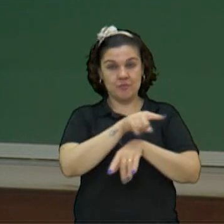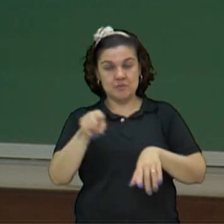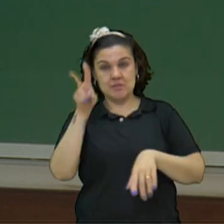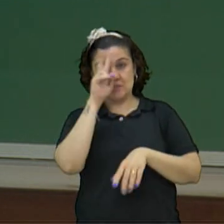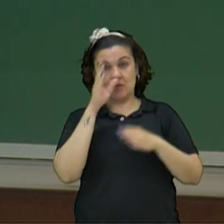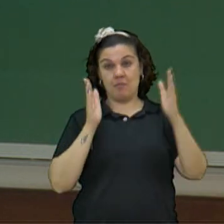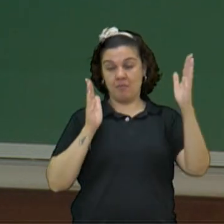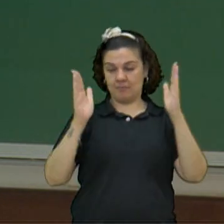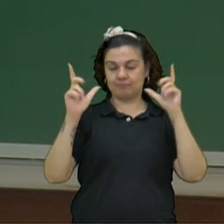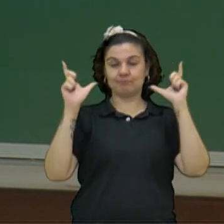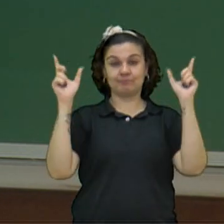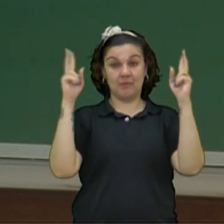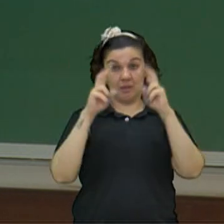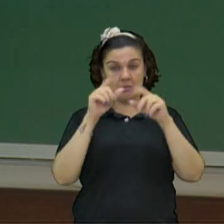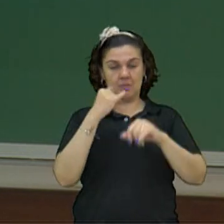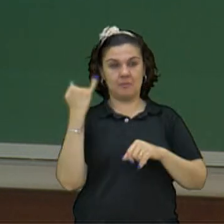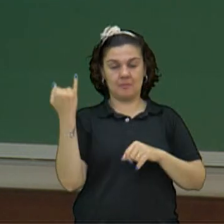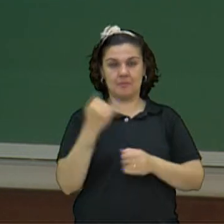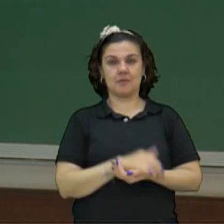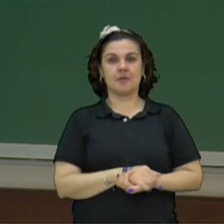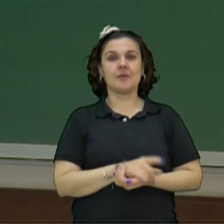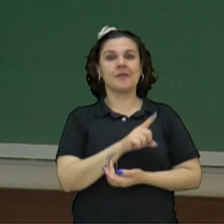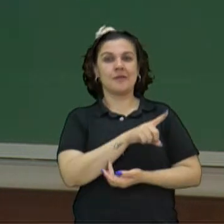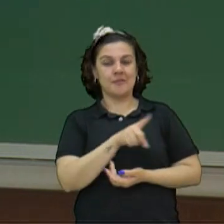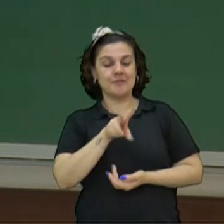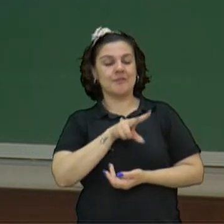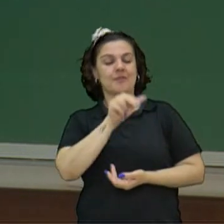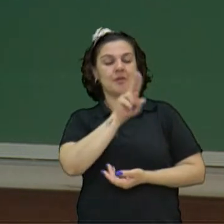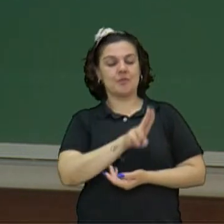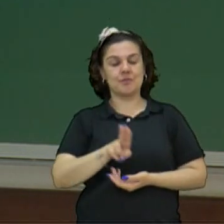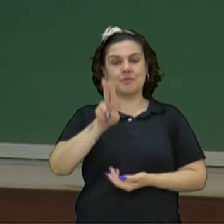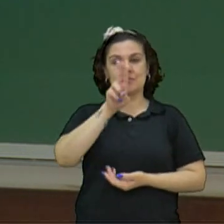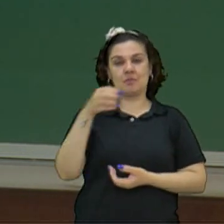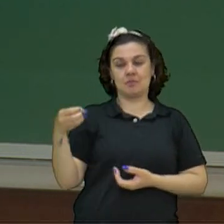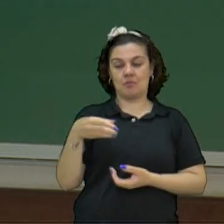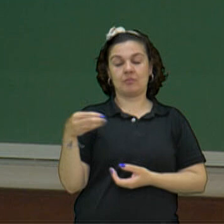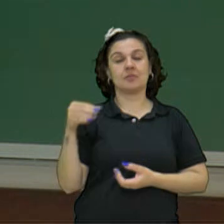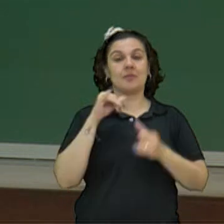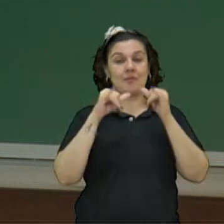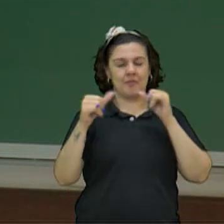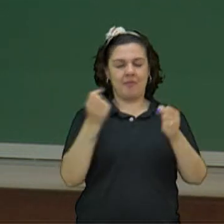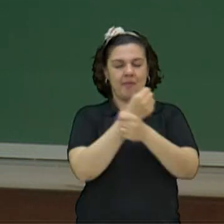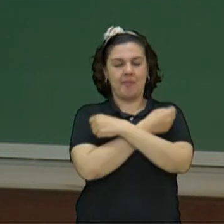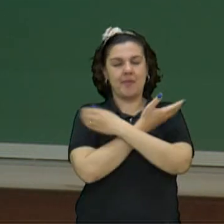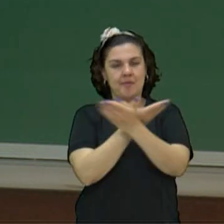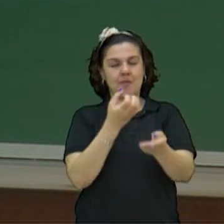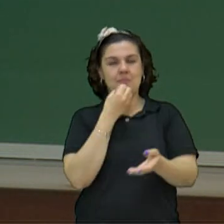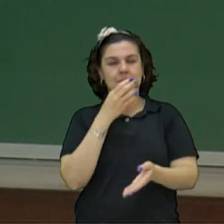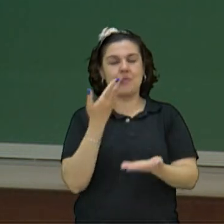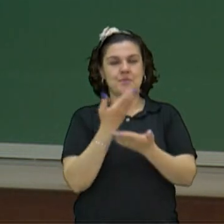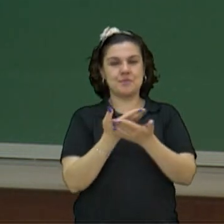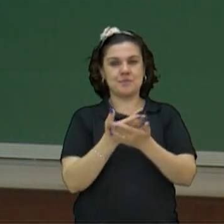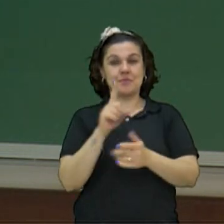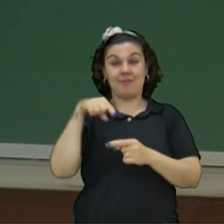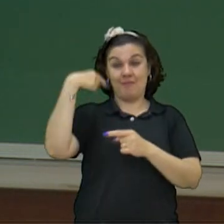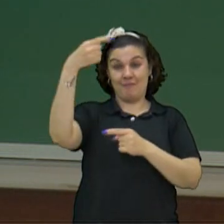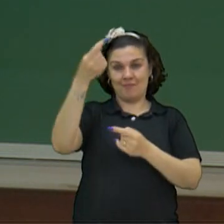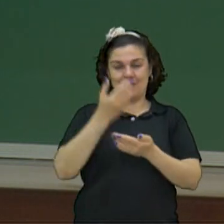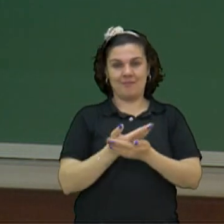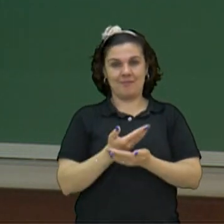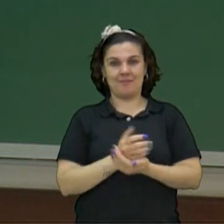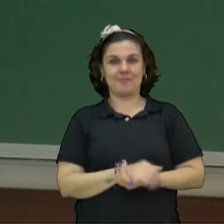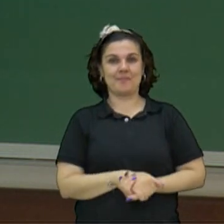desse tema, ele é importante e você vai usar essas informações. Grande abraço, bons estudos e até a próxima aula.